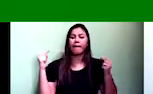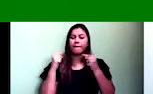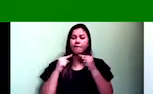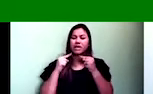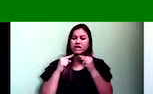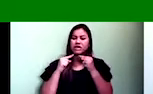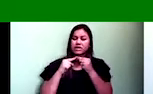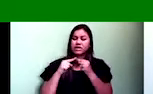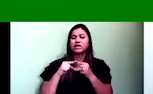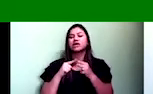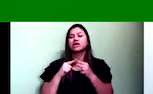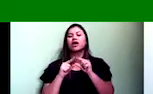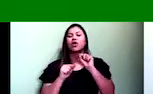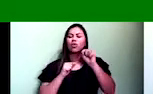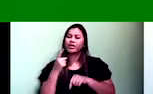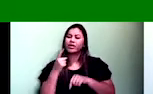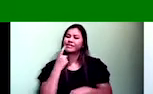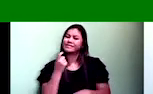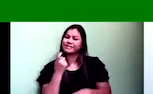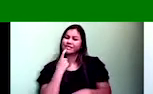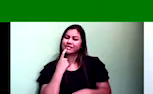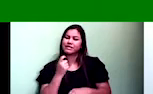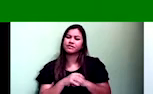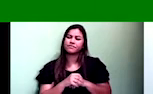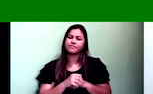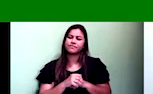contágio sexual,